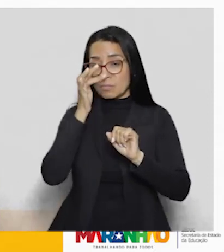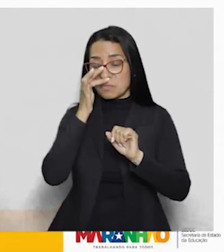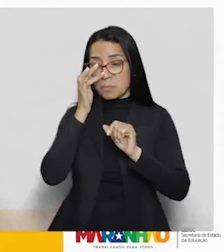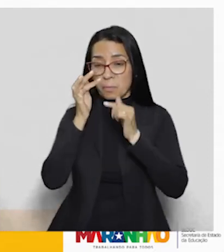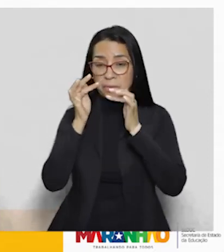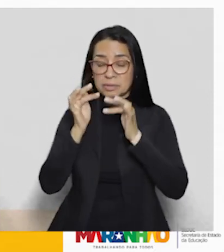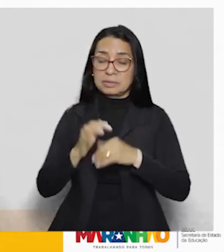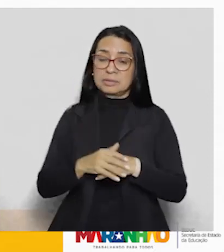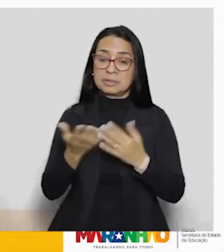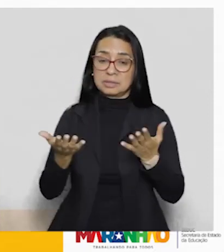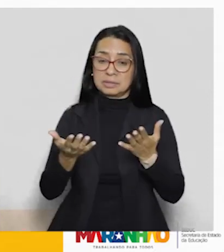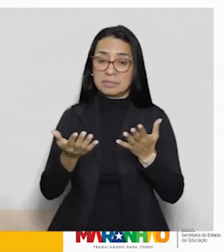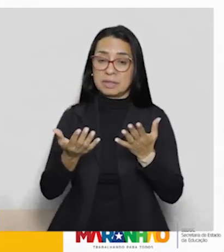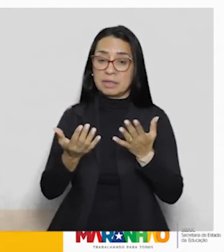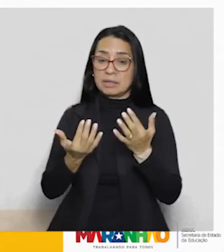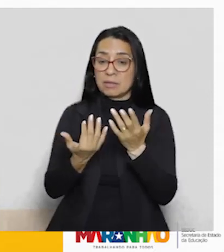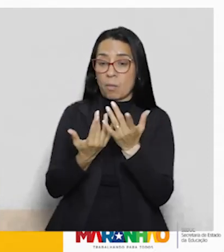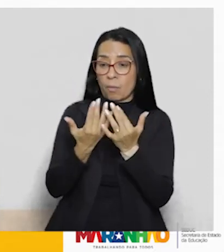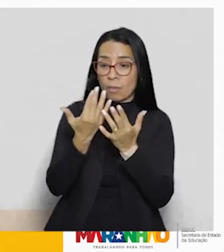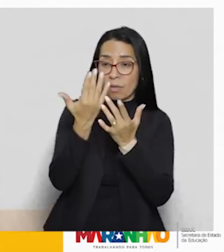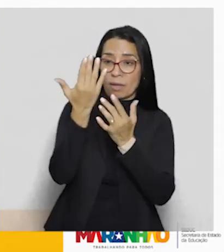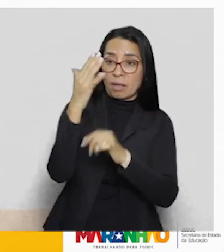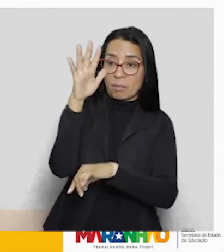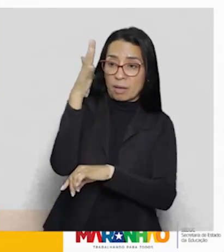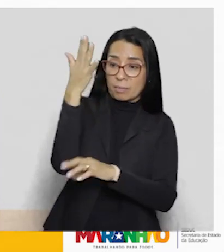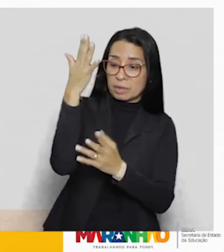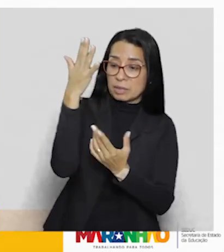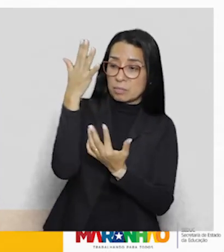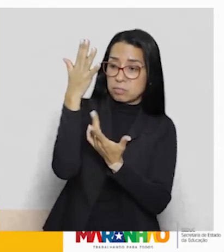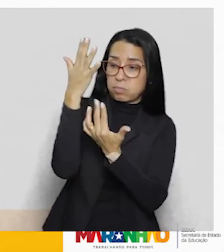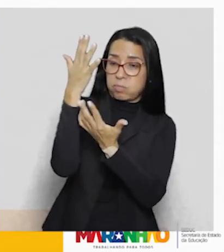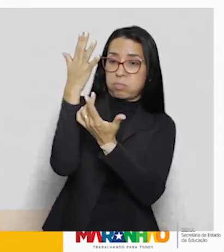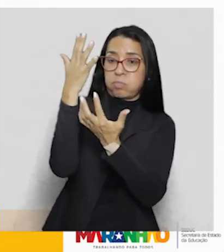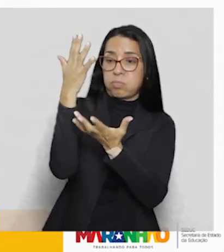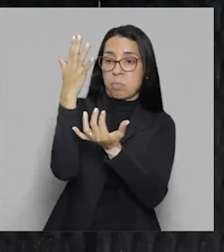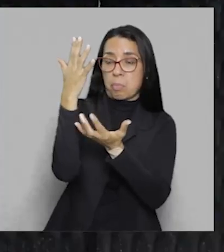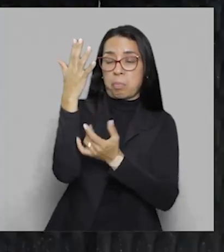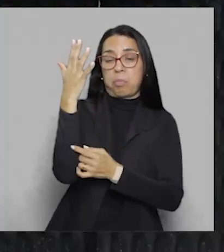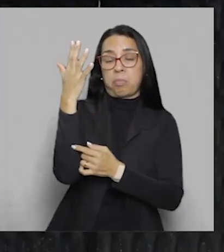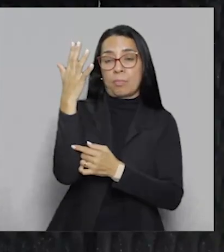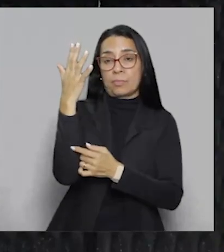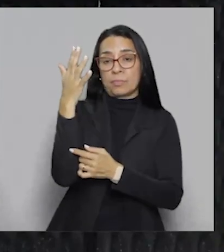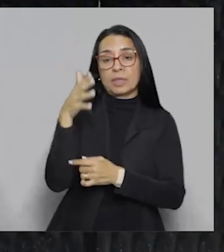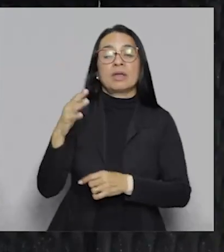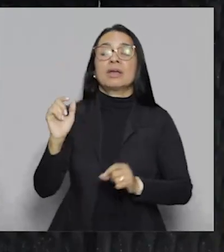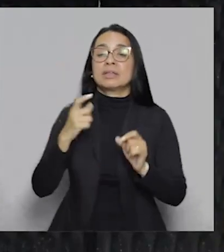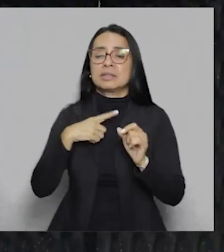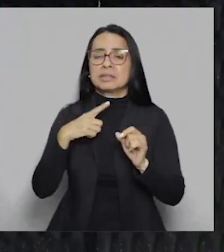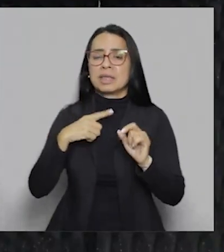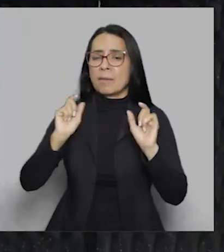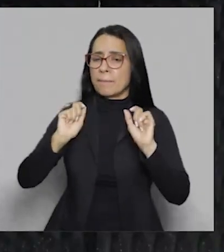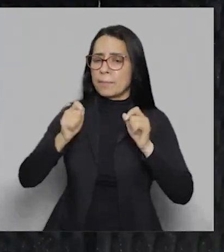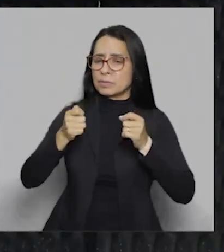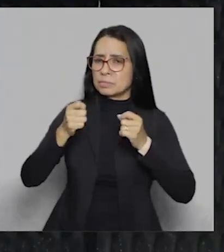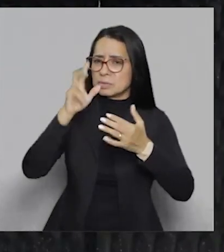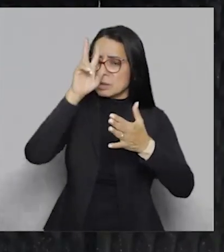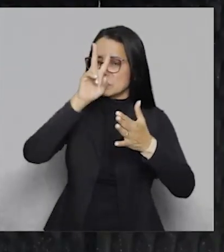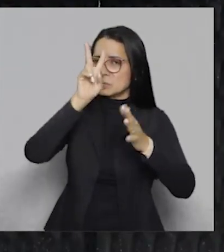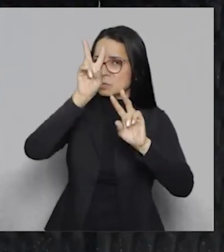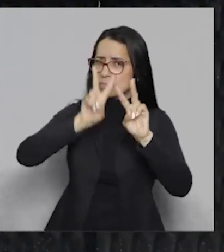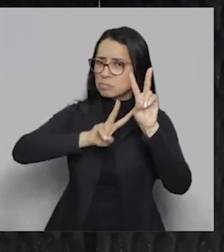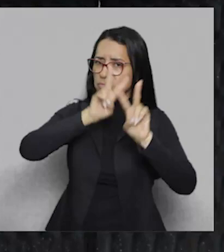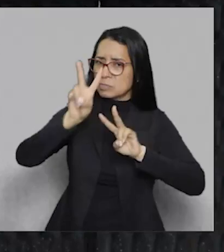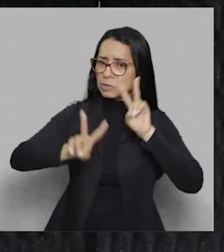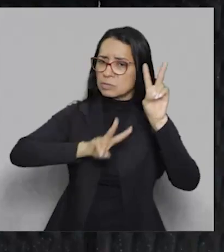bandeira americana. Gente, aí tem tanta possibilidade de leitura visual que a gente até se perde. Bom, vamos